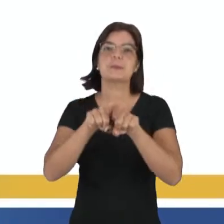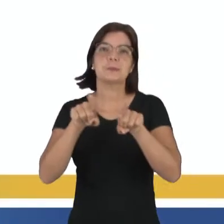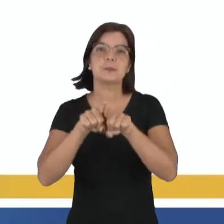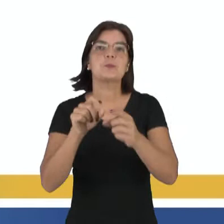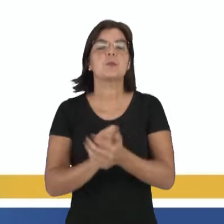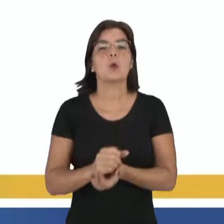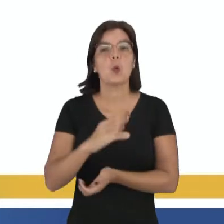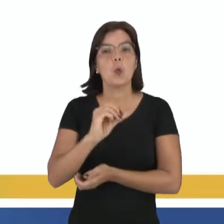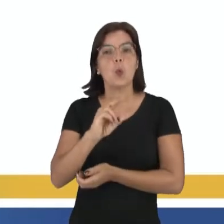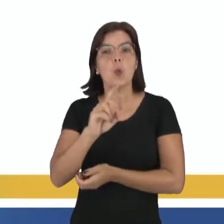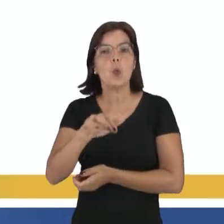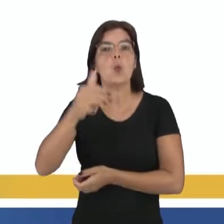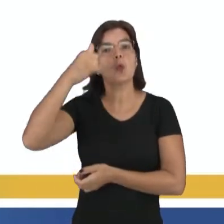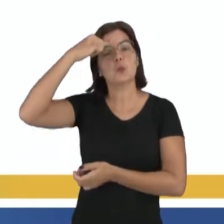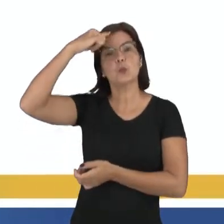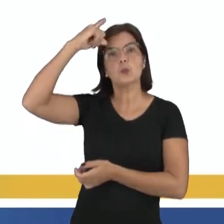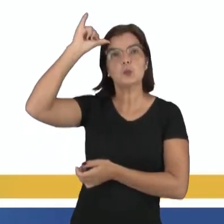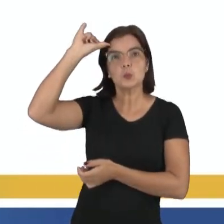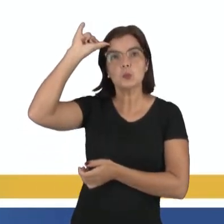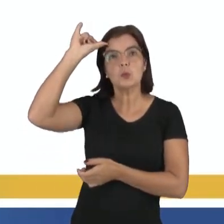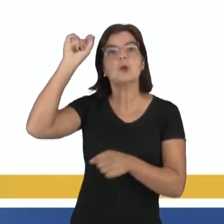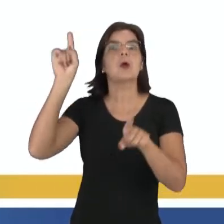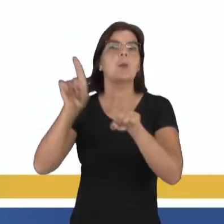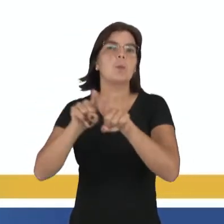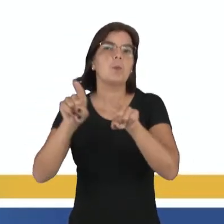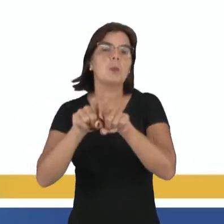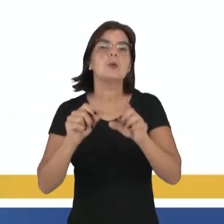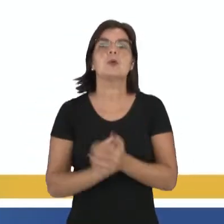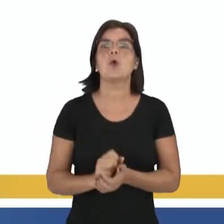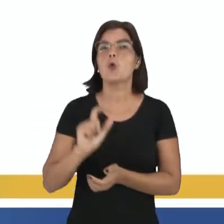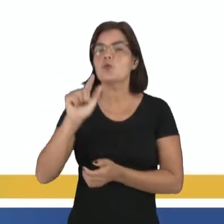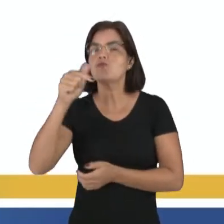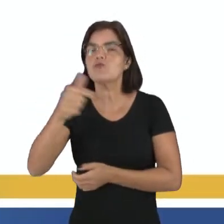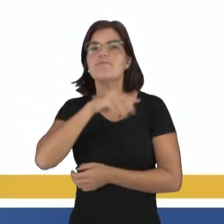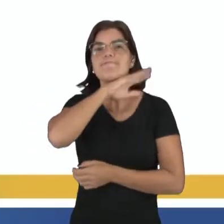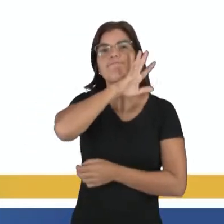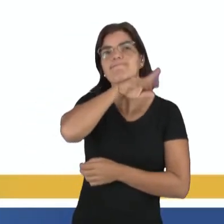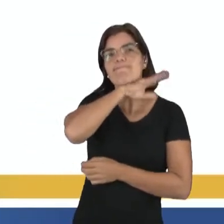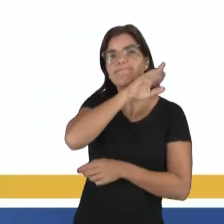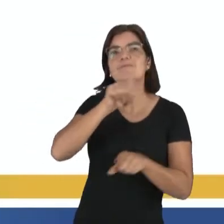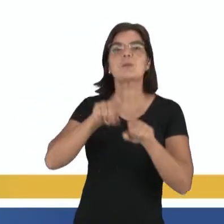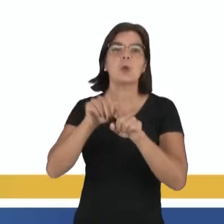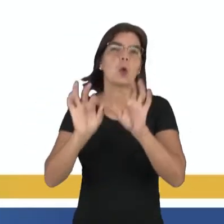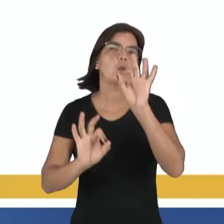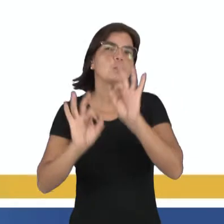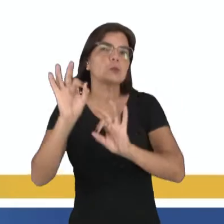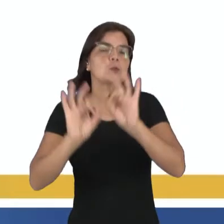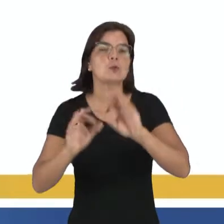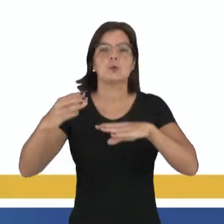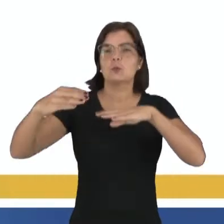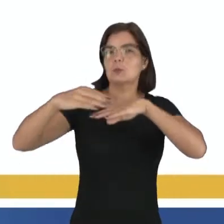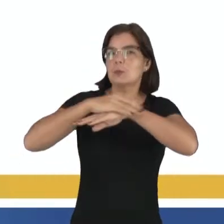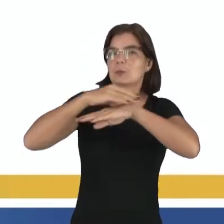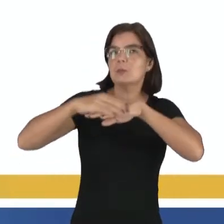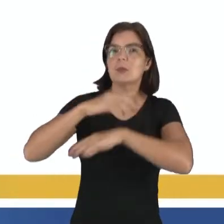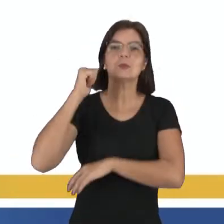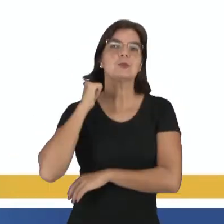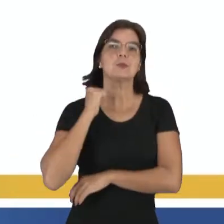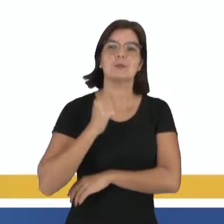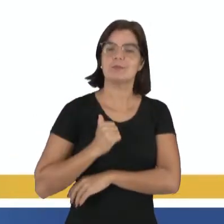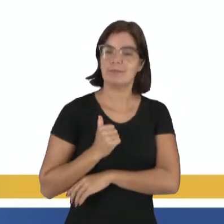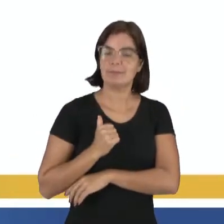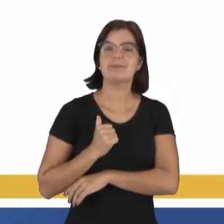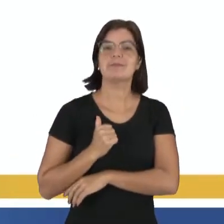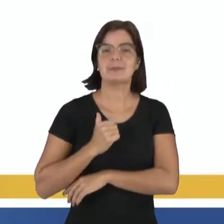origem animal, o couro do gado, bovino, caprino ou de outro animal, com os quais se fabricam